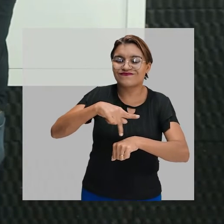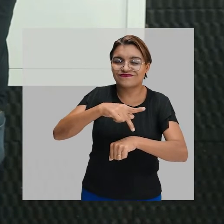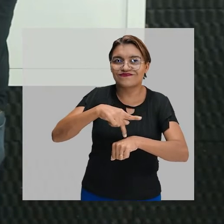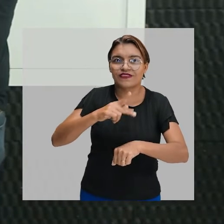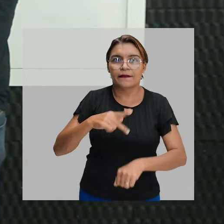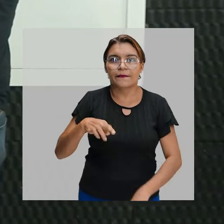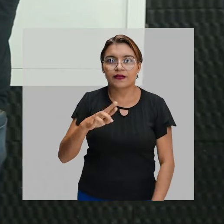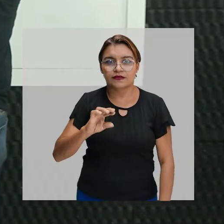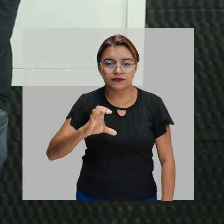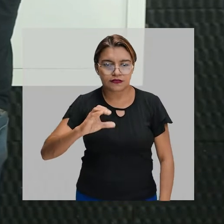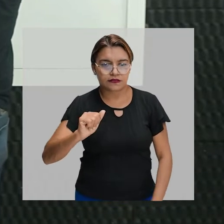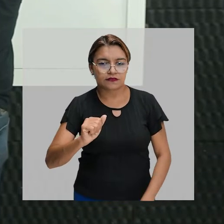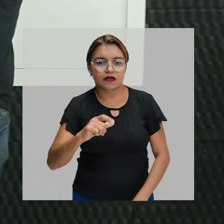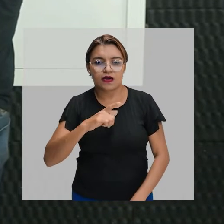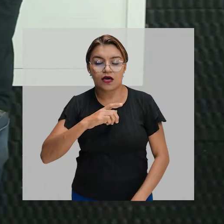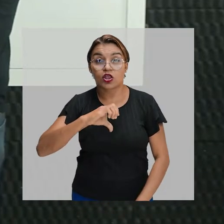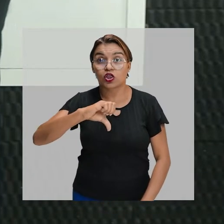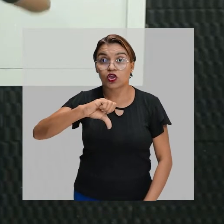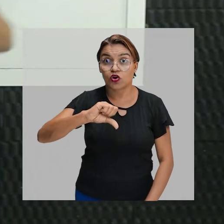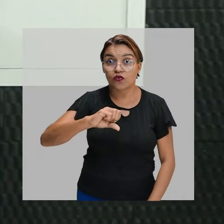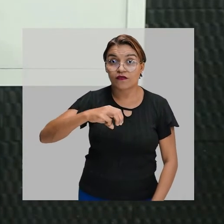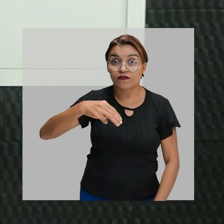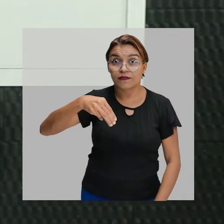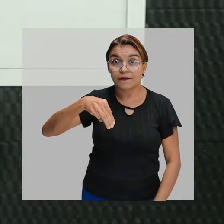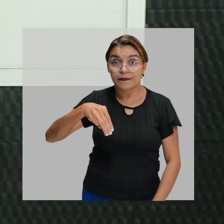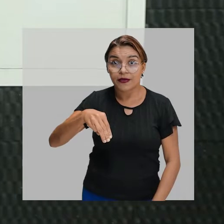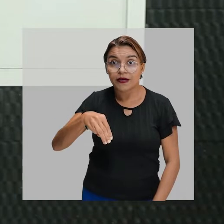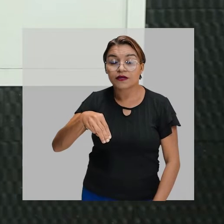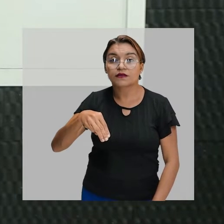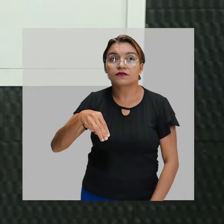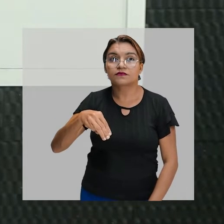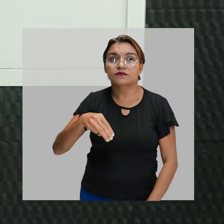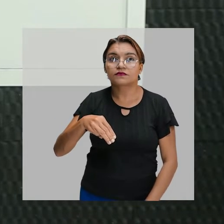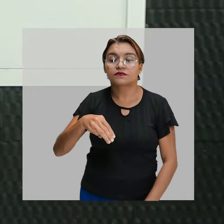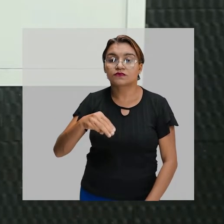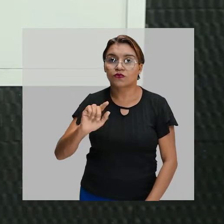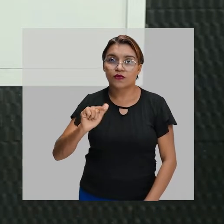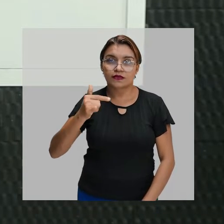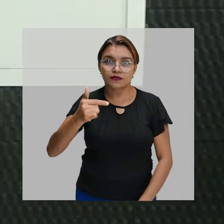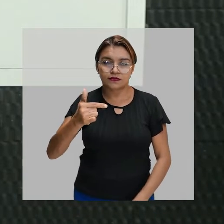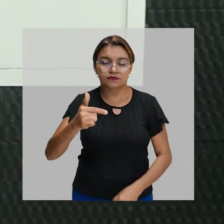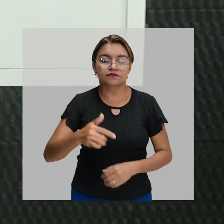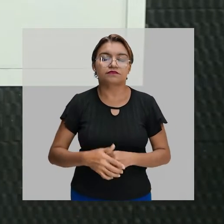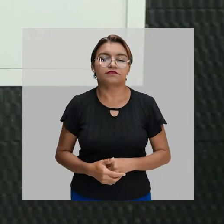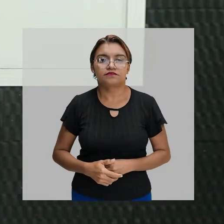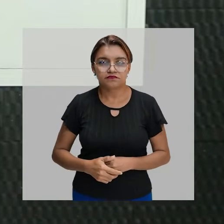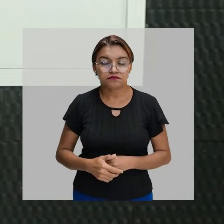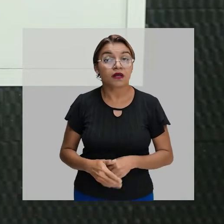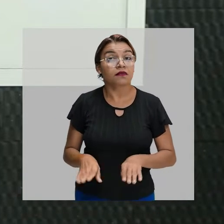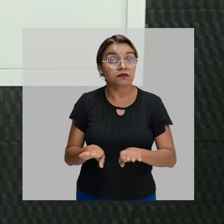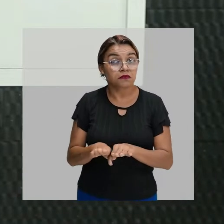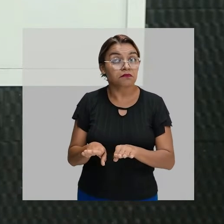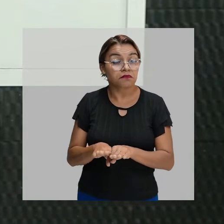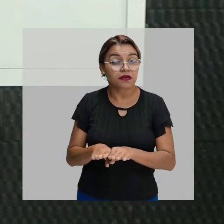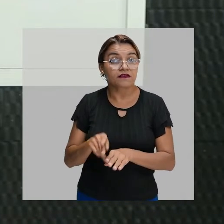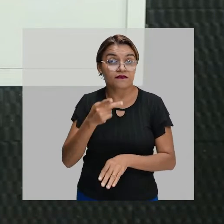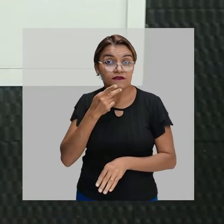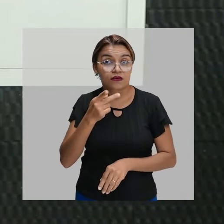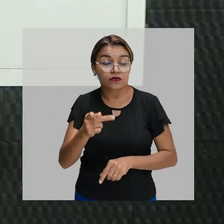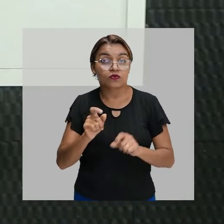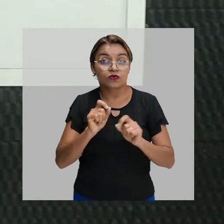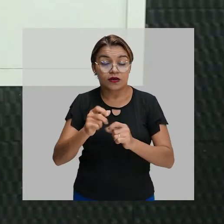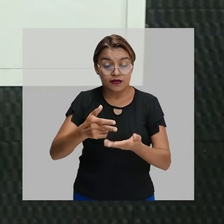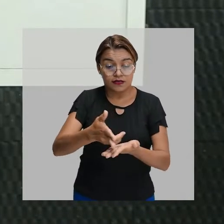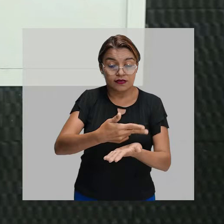de nove metros quadrados Tá certo e ele falou que esse essa área esse